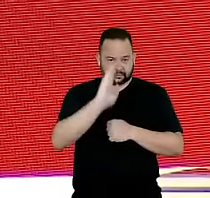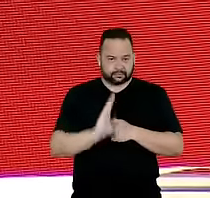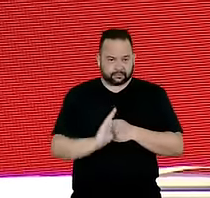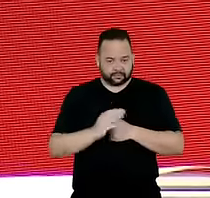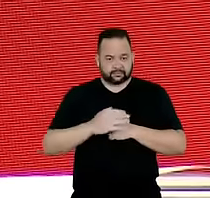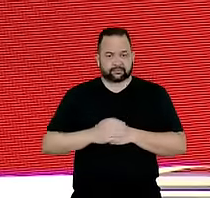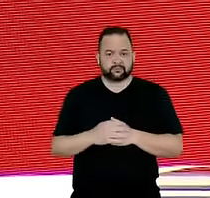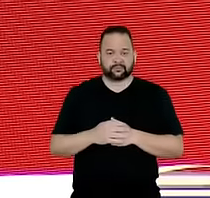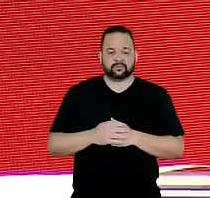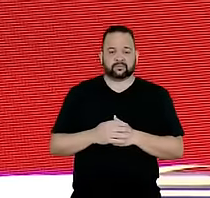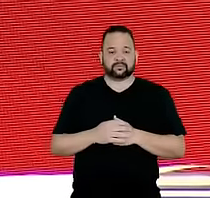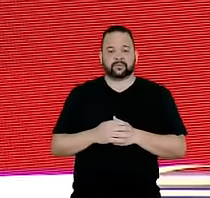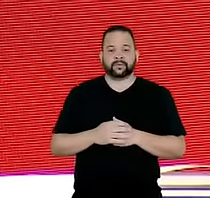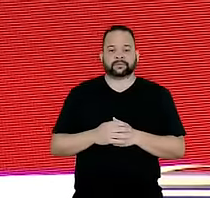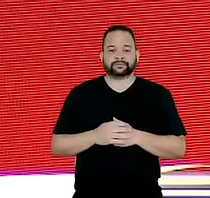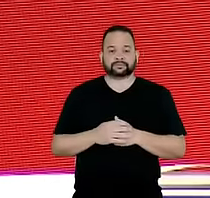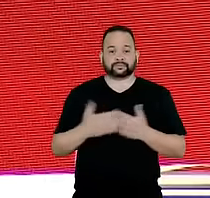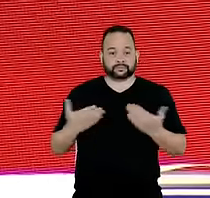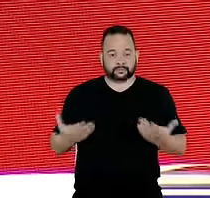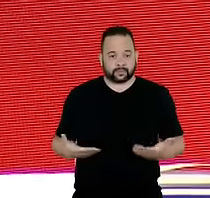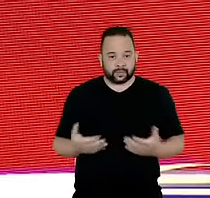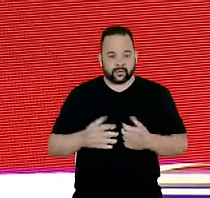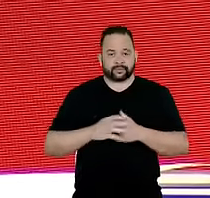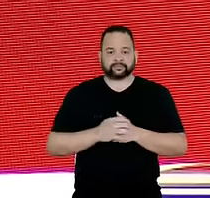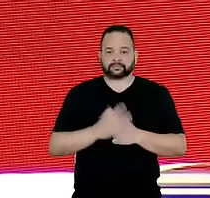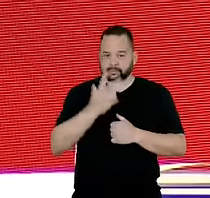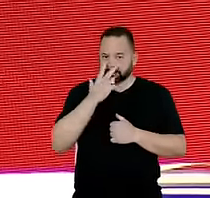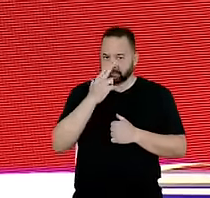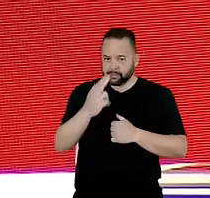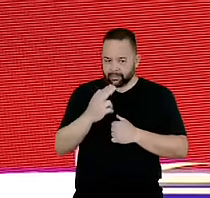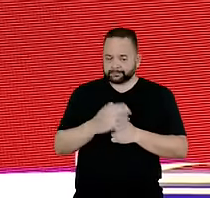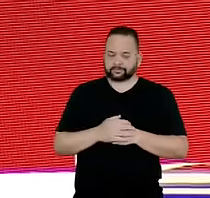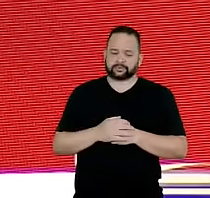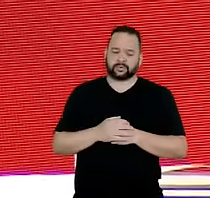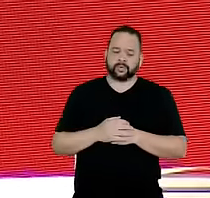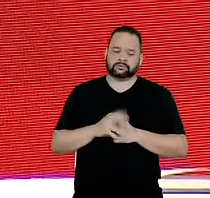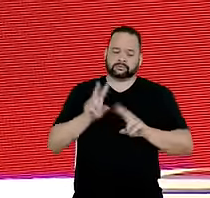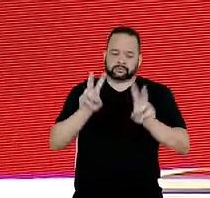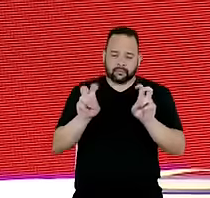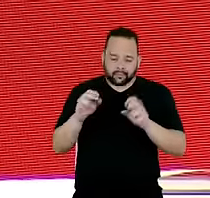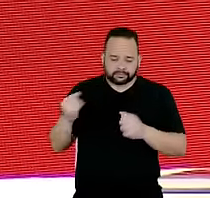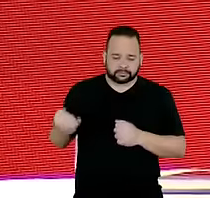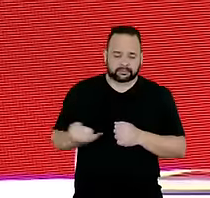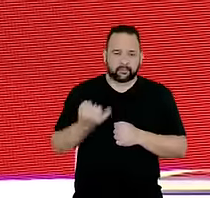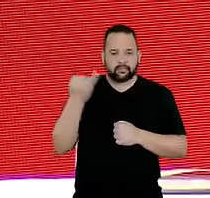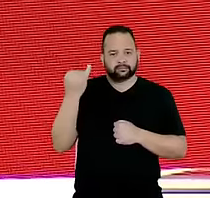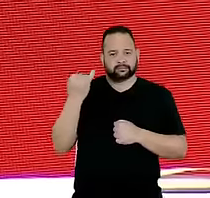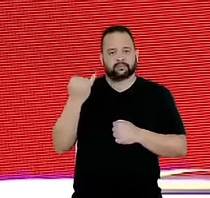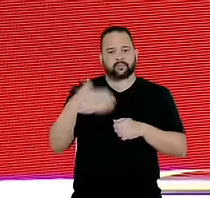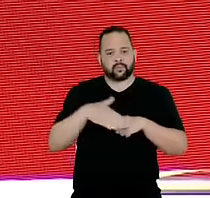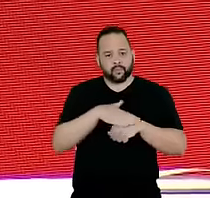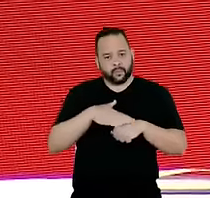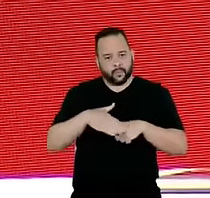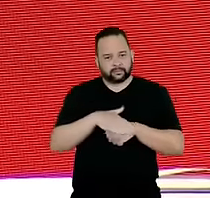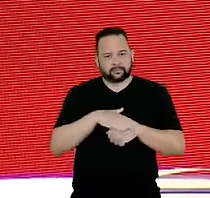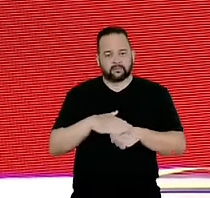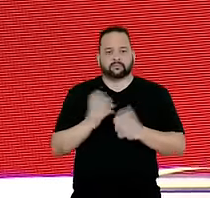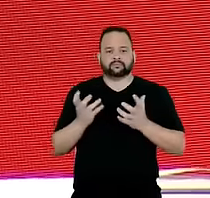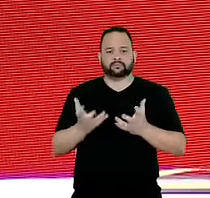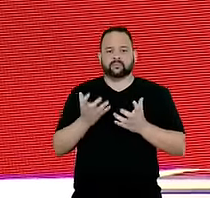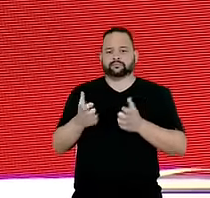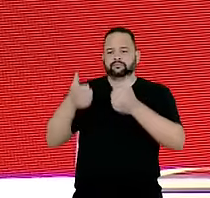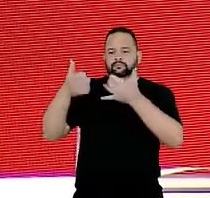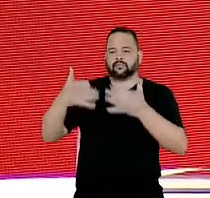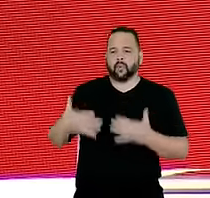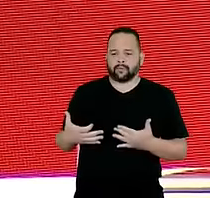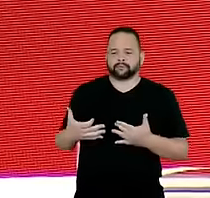Brasil né então eh eu acho que é um é um ponto relevante eu queria que eh você falasse aqui pra gente qual a importância que